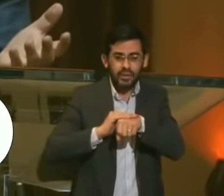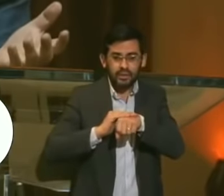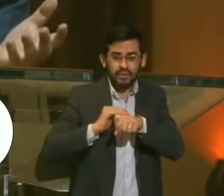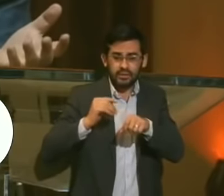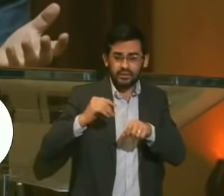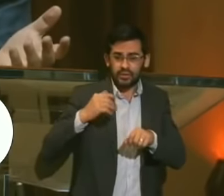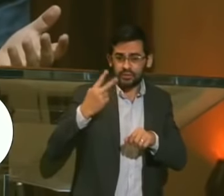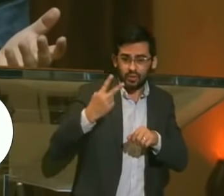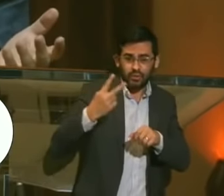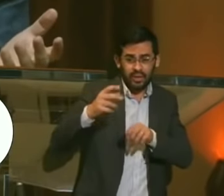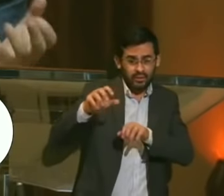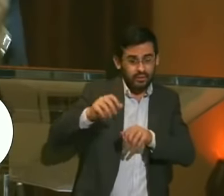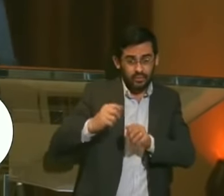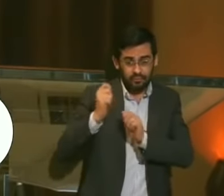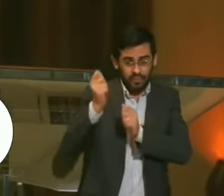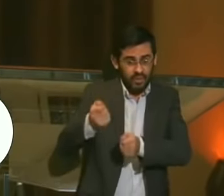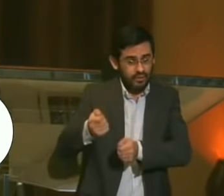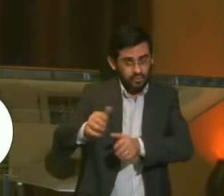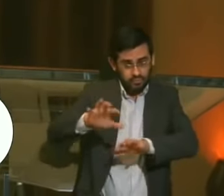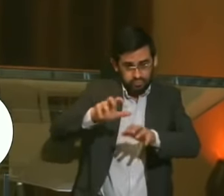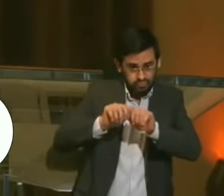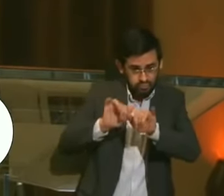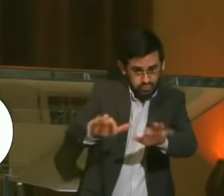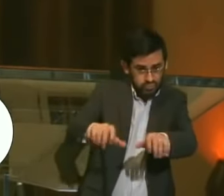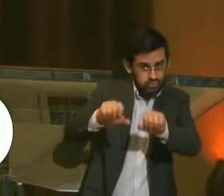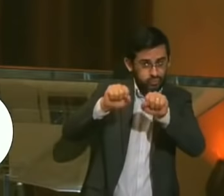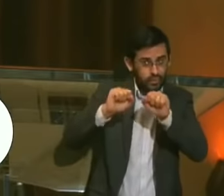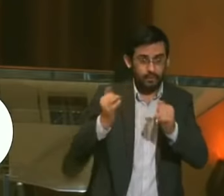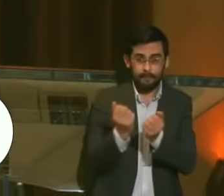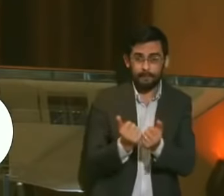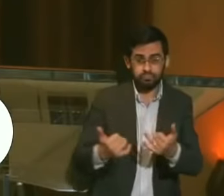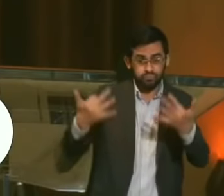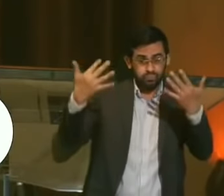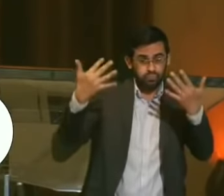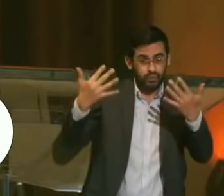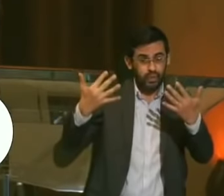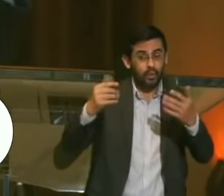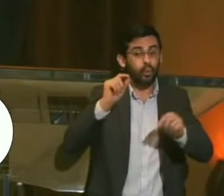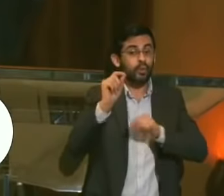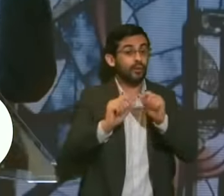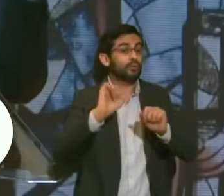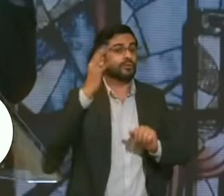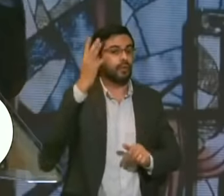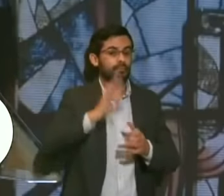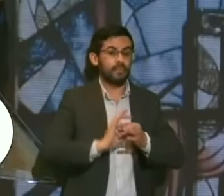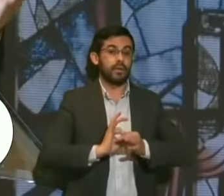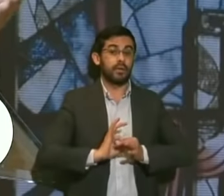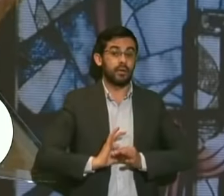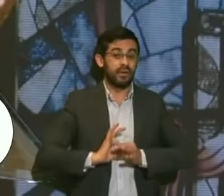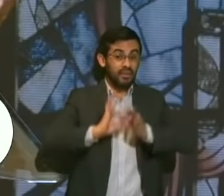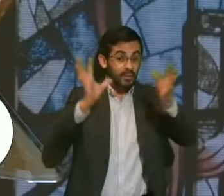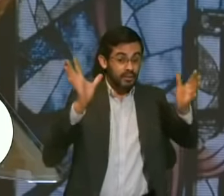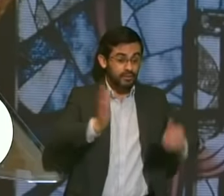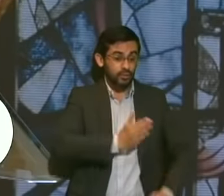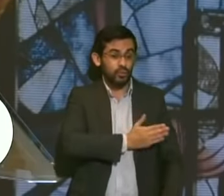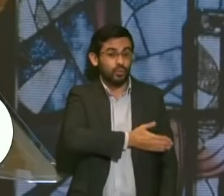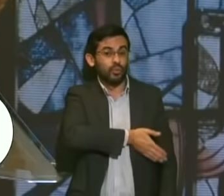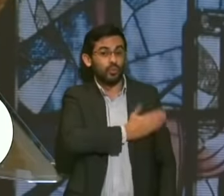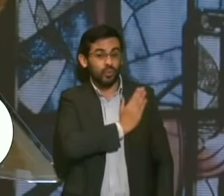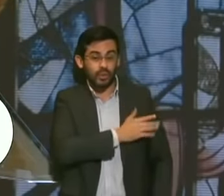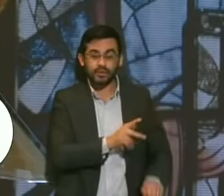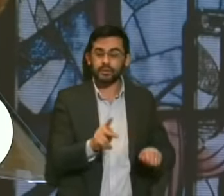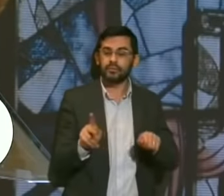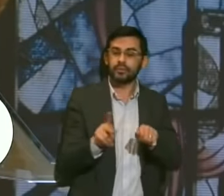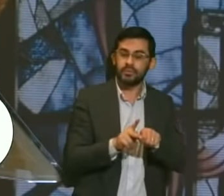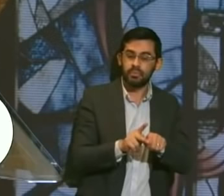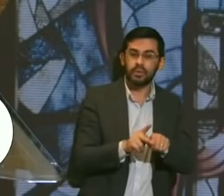segunda pesca maravilhosa, todo aquele acompanhamento foi libertador no coração de Pedro,